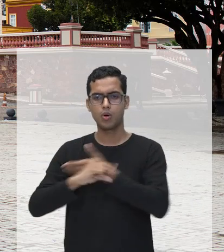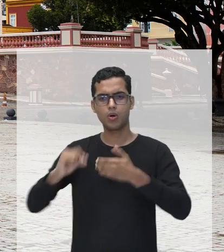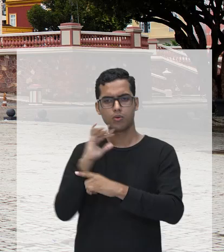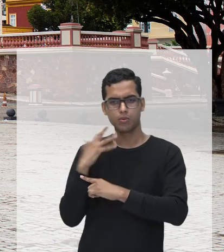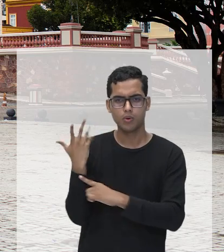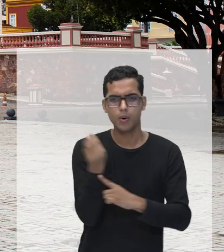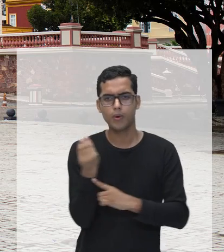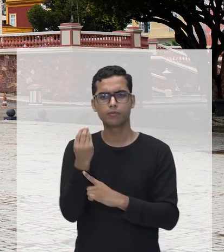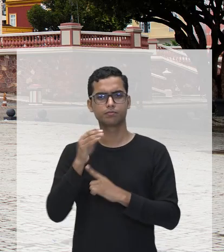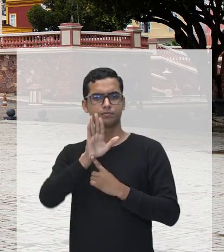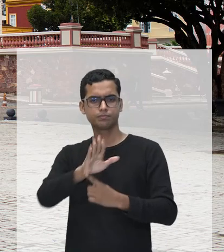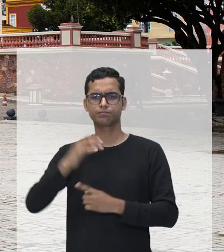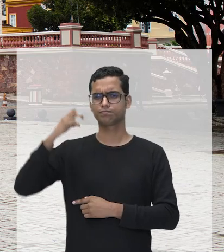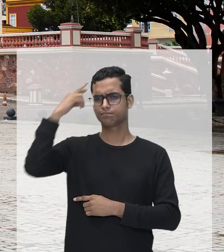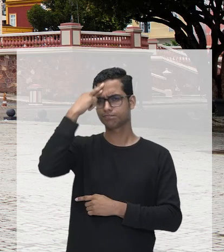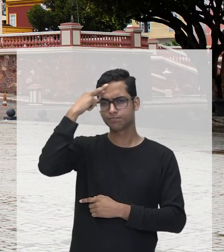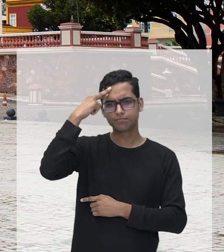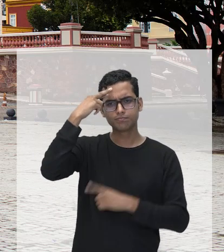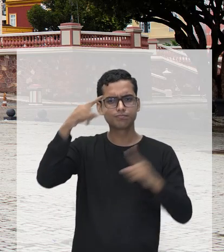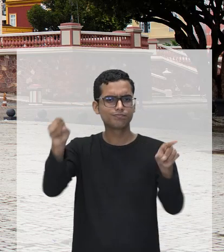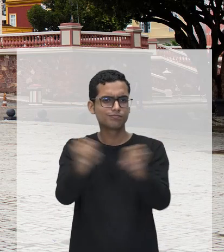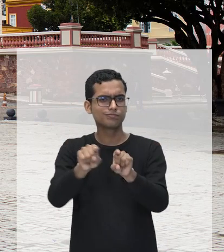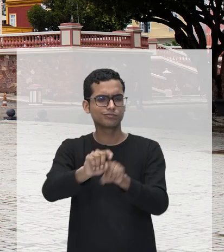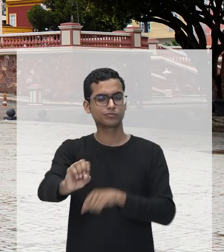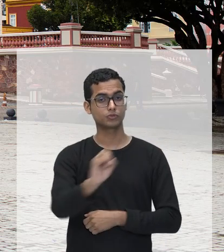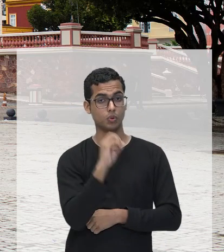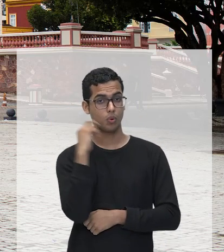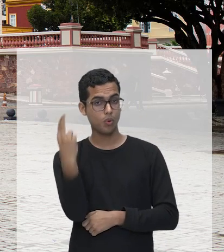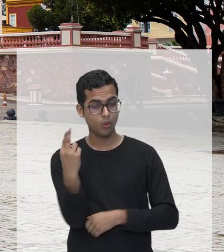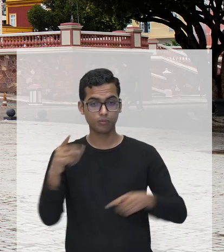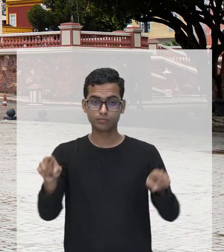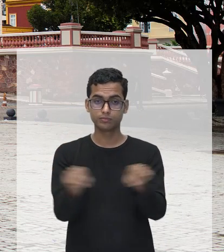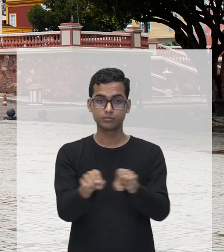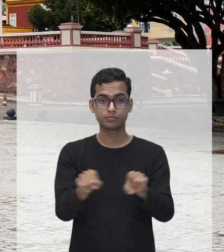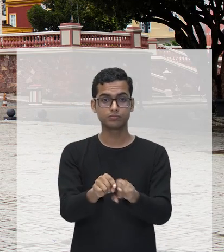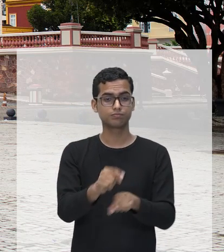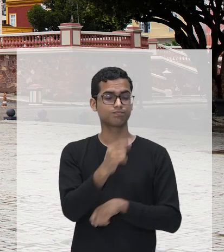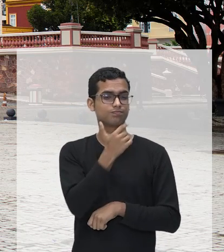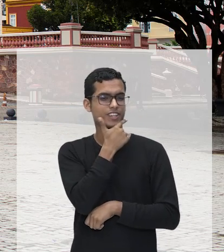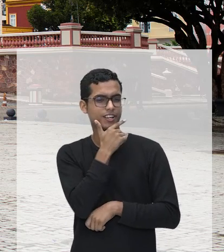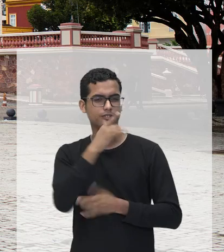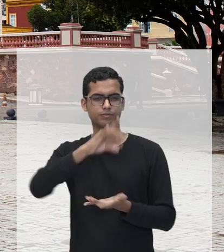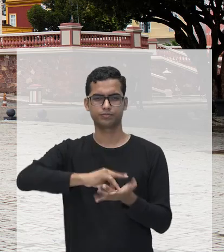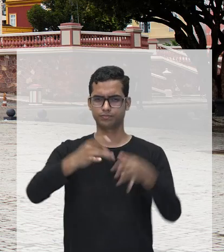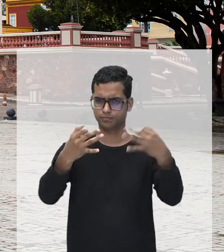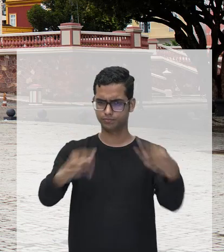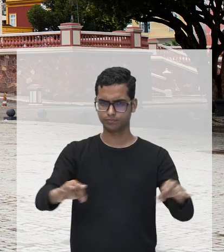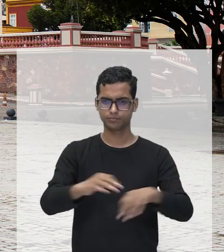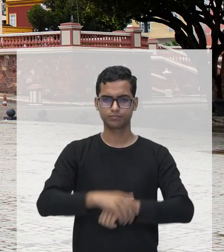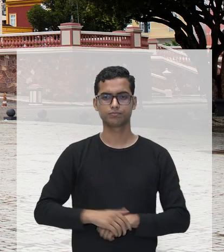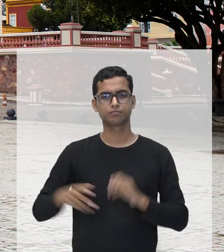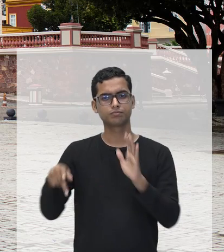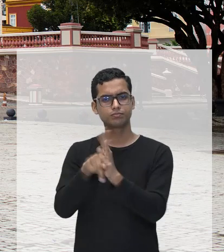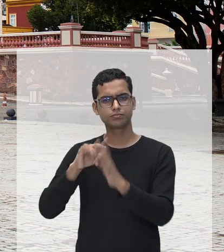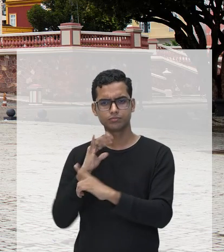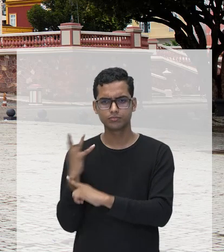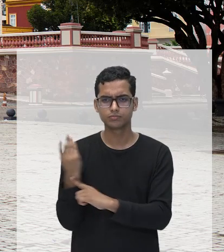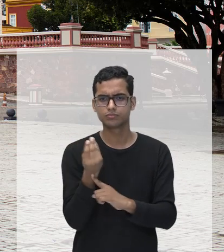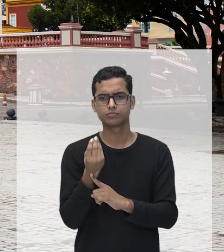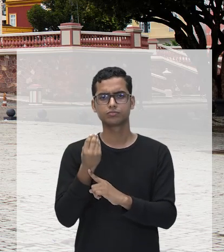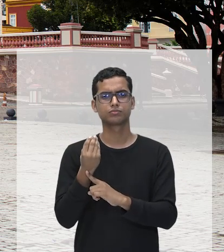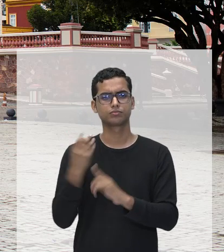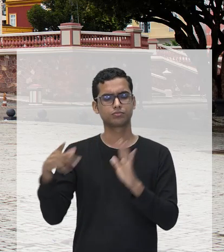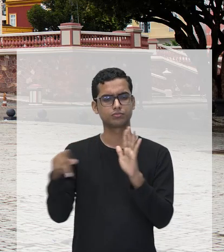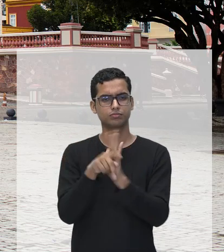alguma reflexão, ou então ela vai apenas divertir, certo? Então, e a arte, ela é um